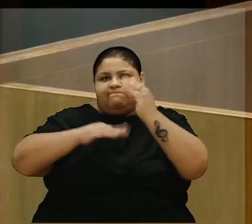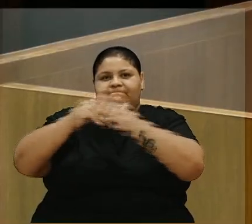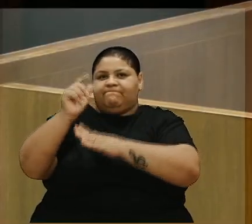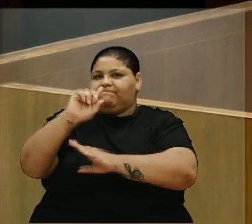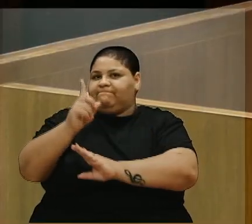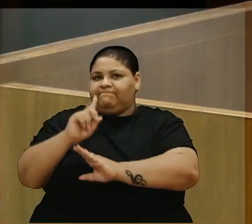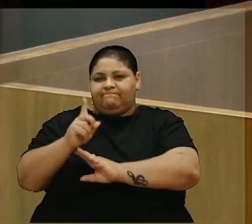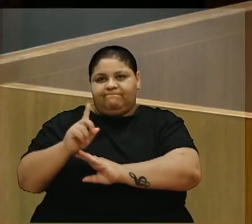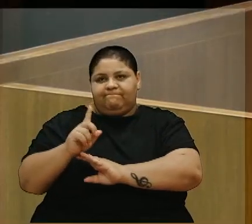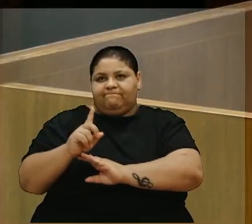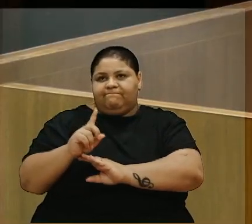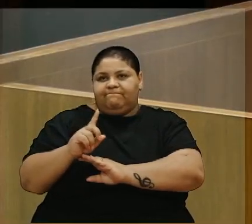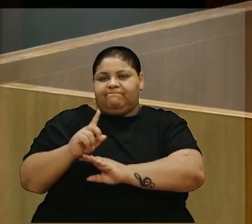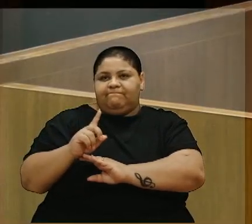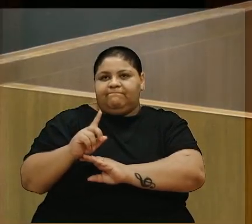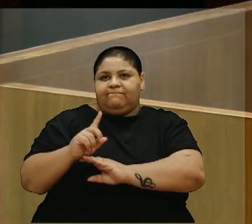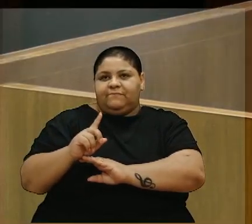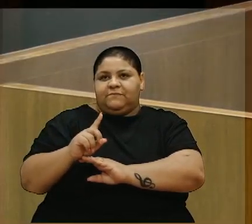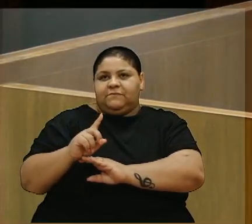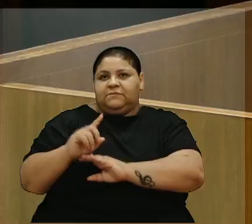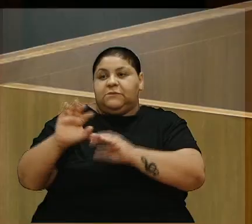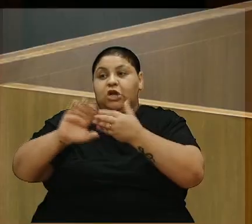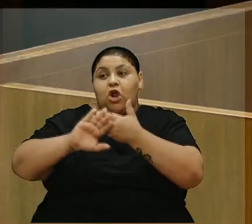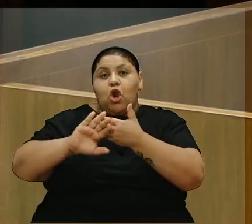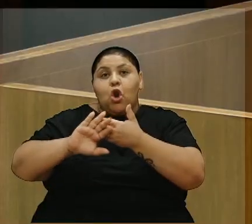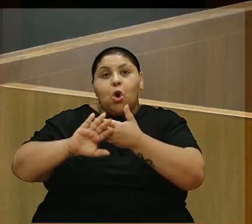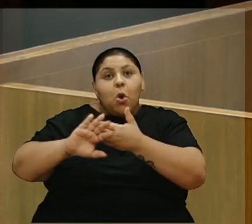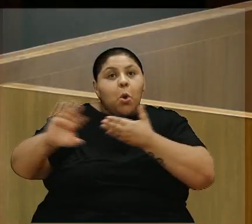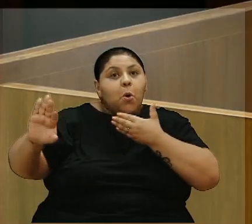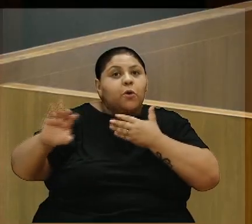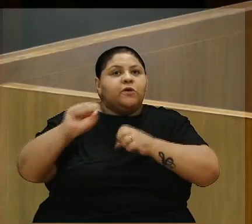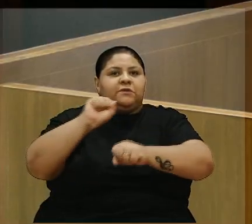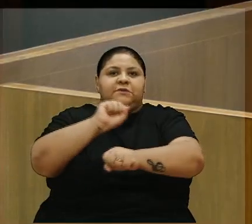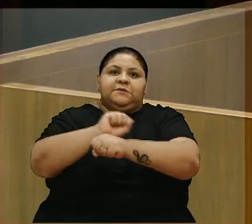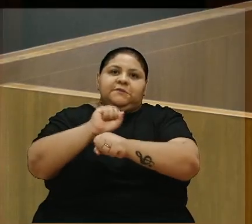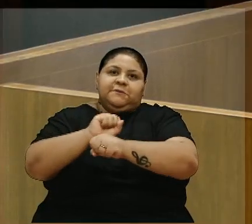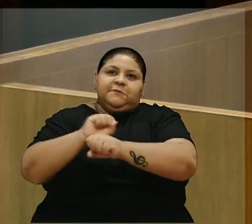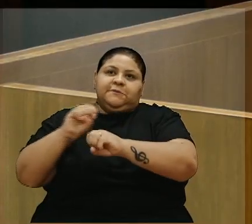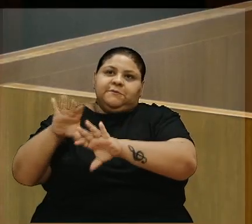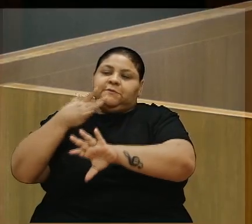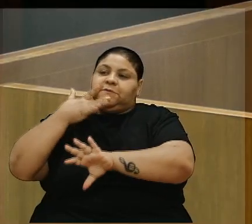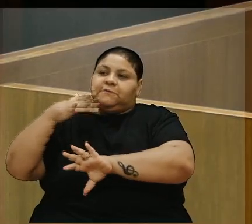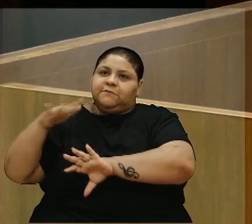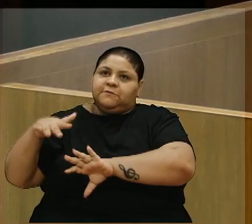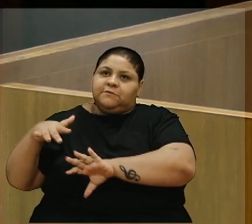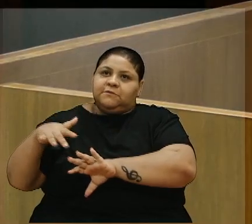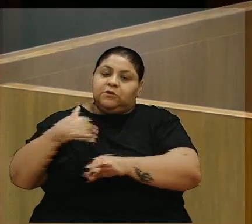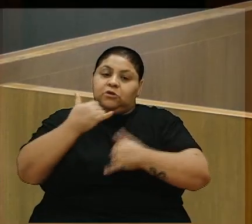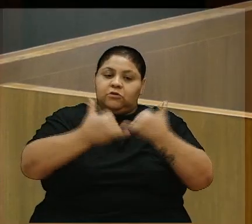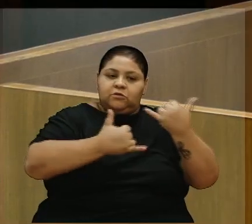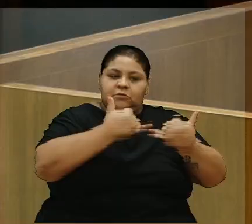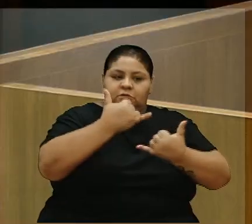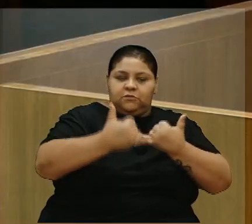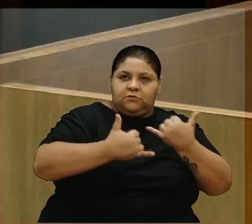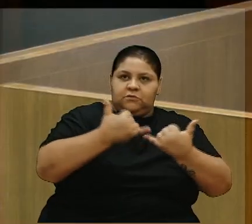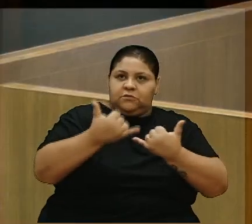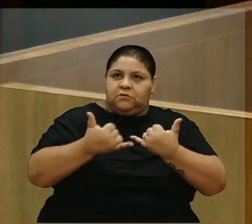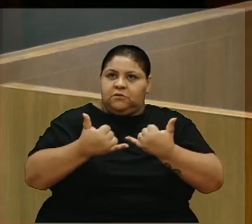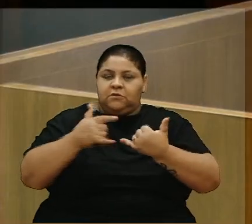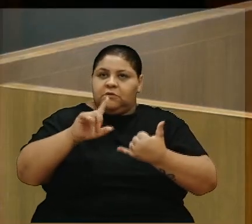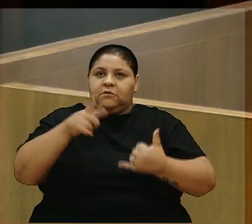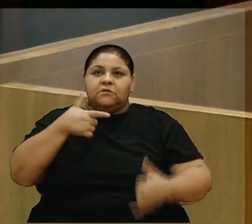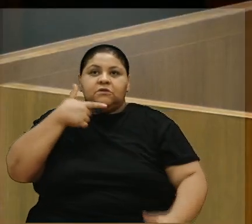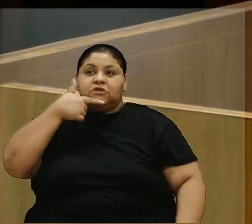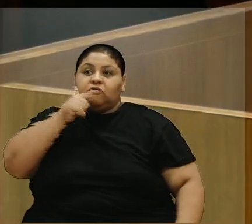é outra, né? Longe do que a gente espera para a educação infantil. E, como eu disse, a gente fala tanto do brincar e chega lá, a gente não